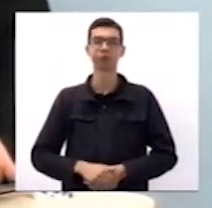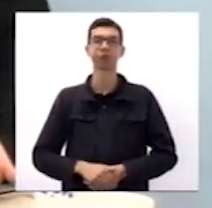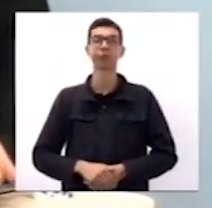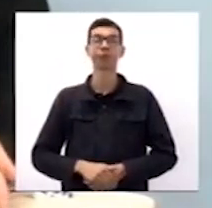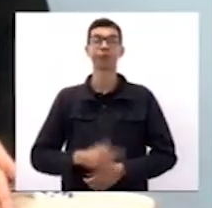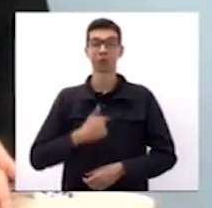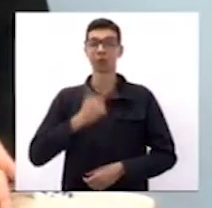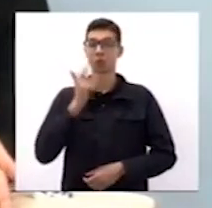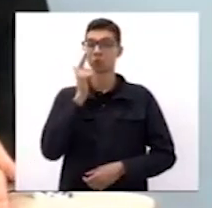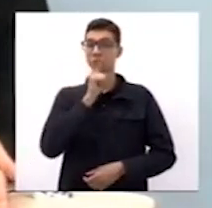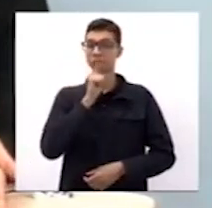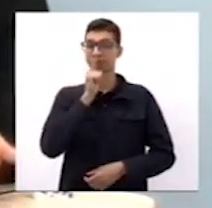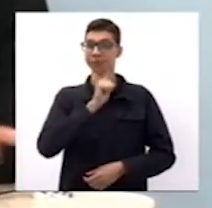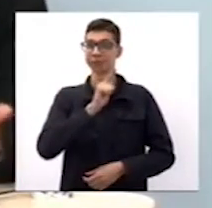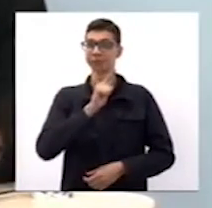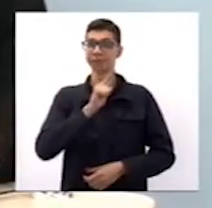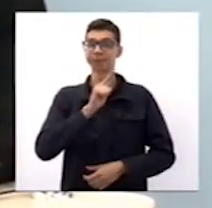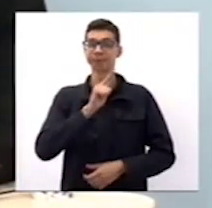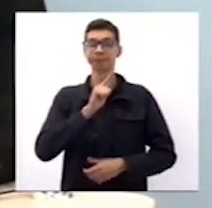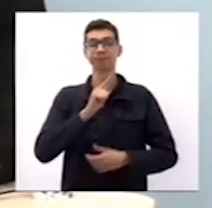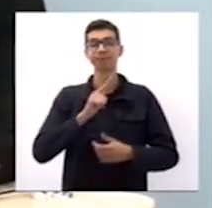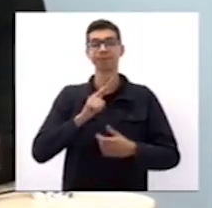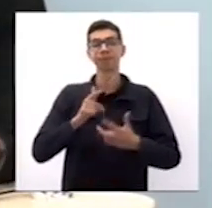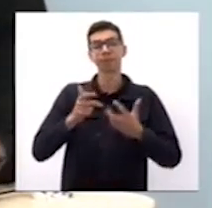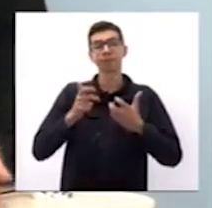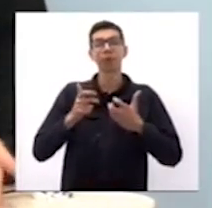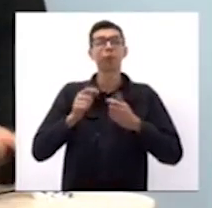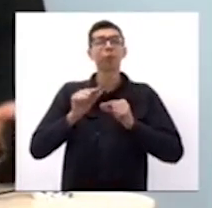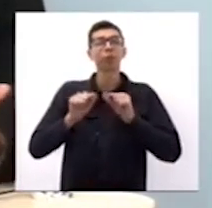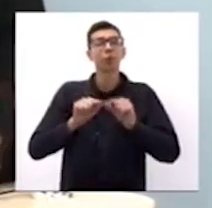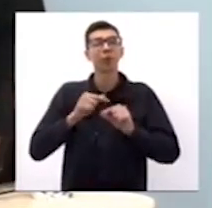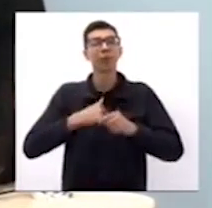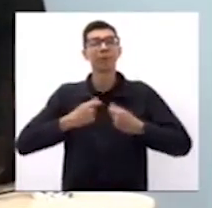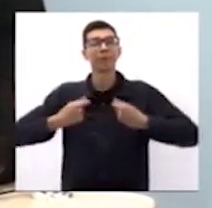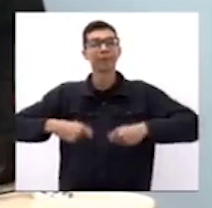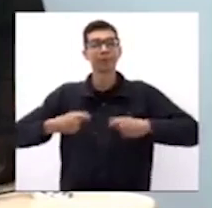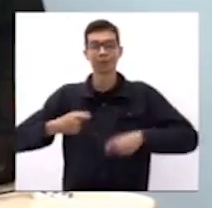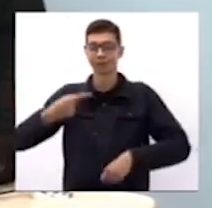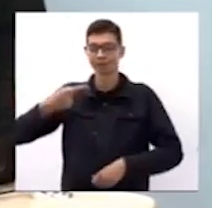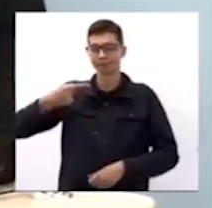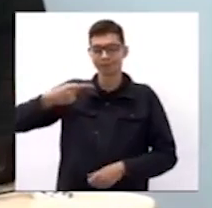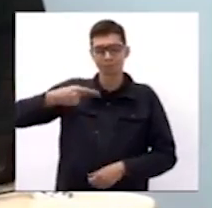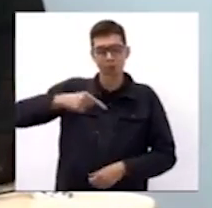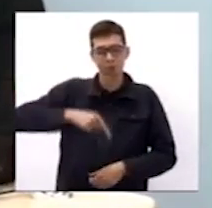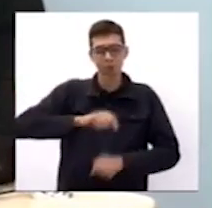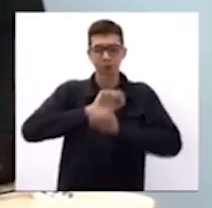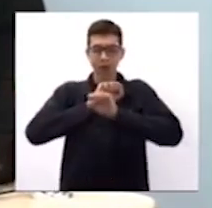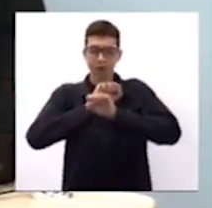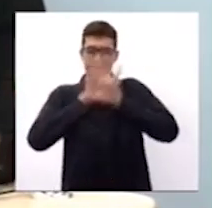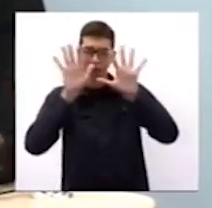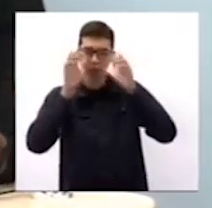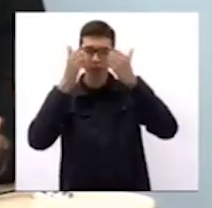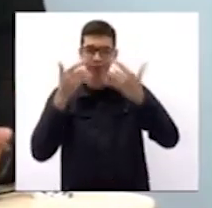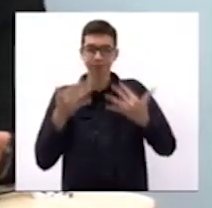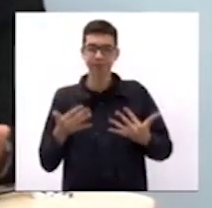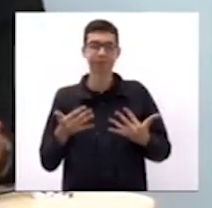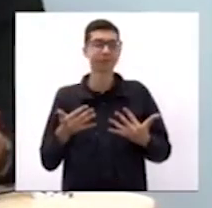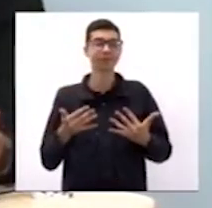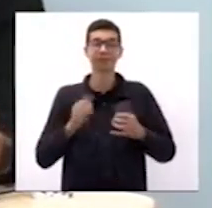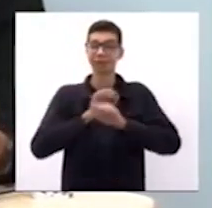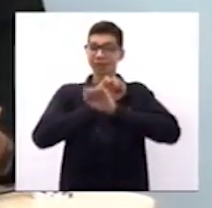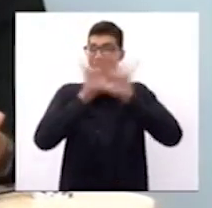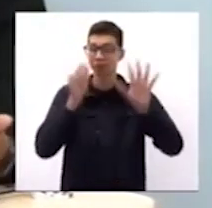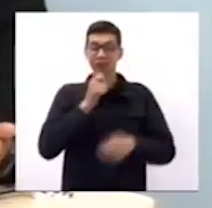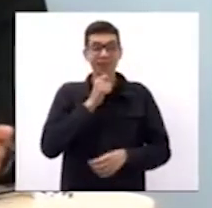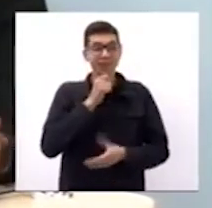os pontos que eu preciso retomar, que eu preciso aprofundar, que não ficou muito claro. Então, essas anotações que a